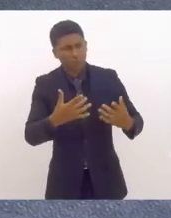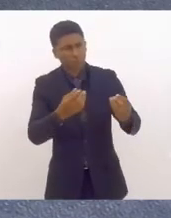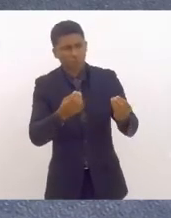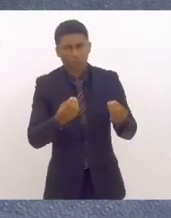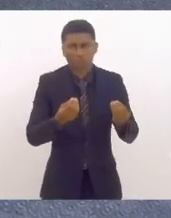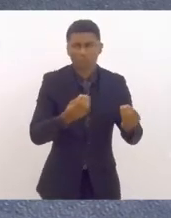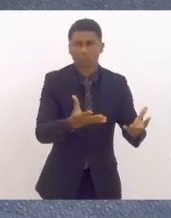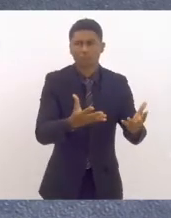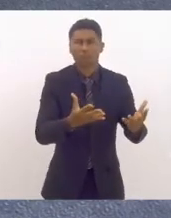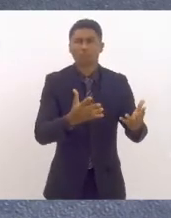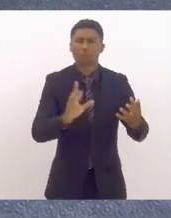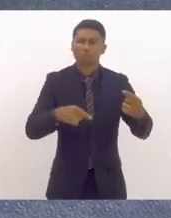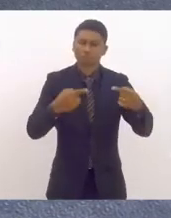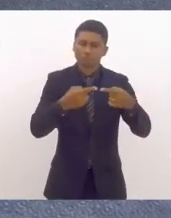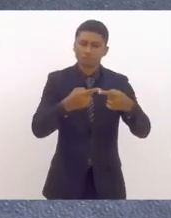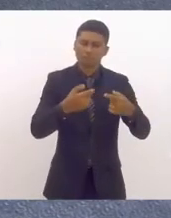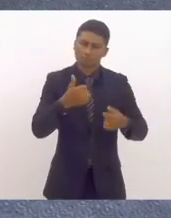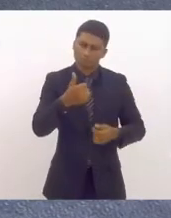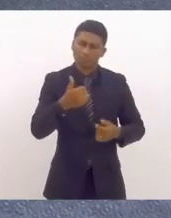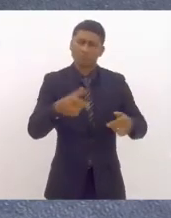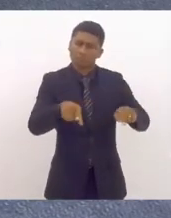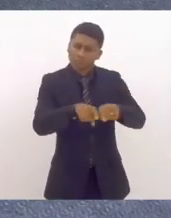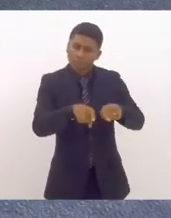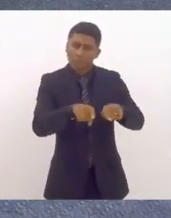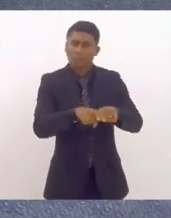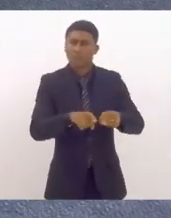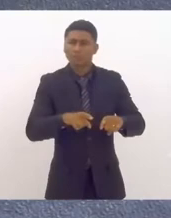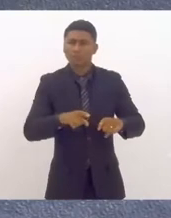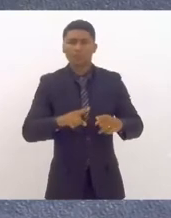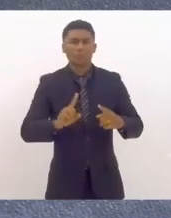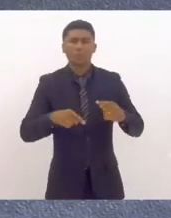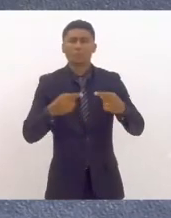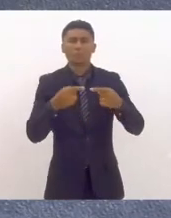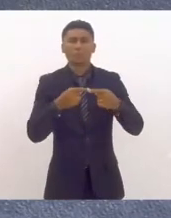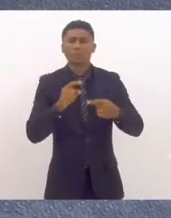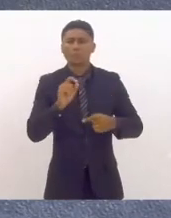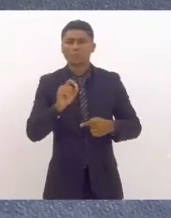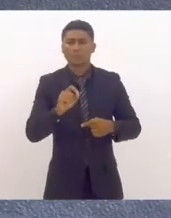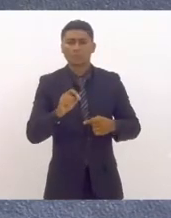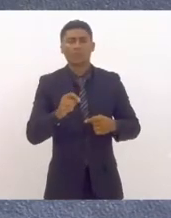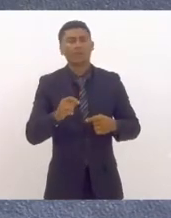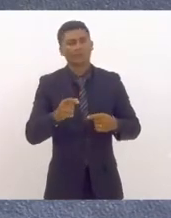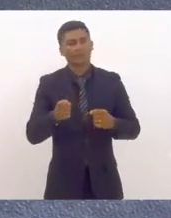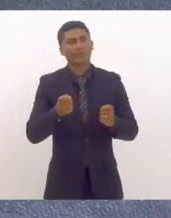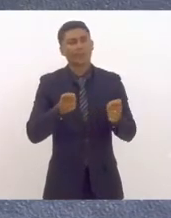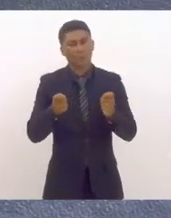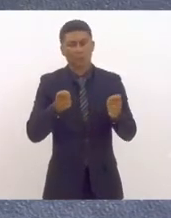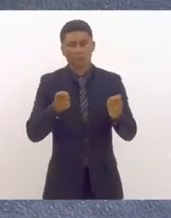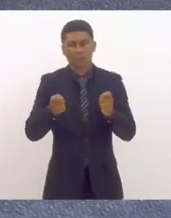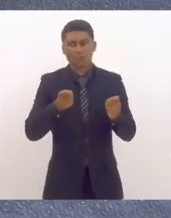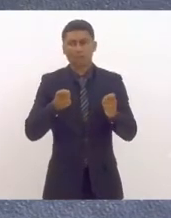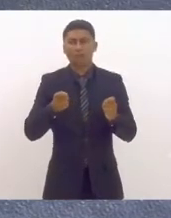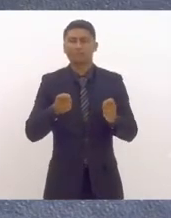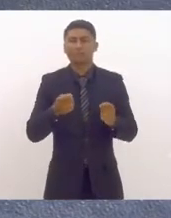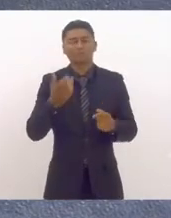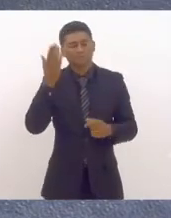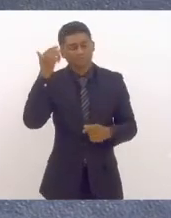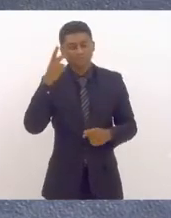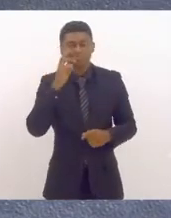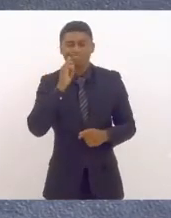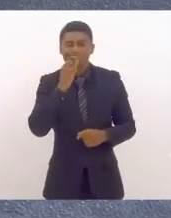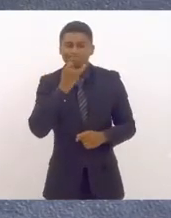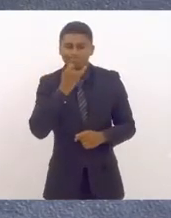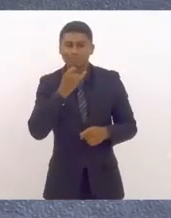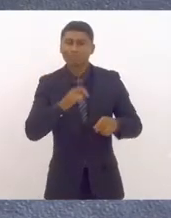solidariedade, ele também é um ato, né? Ele também está envolvido em questões econômicas que, lamentavelmente,